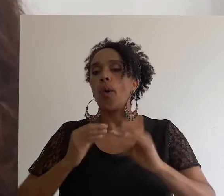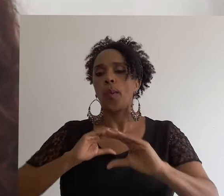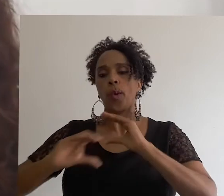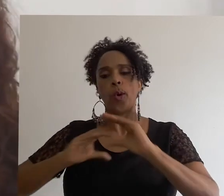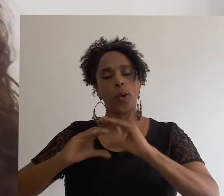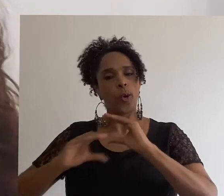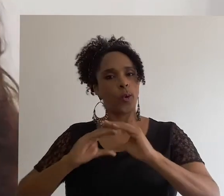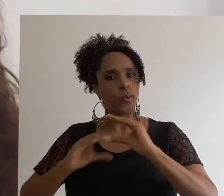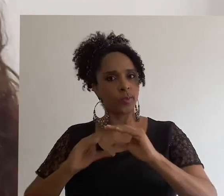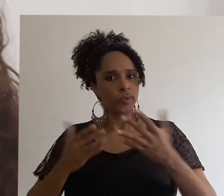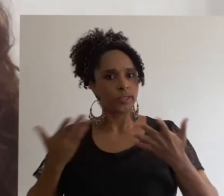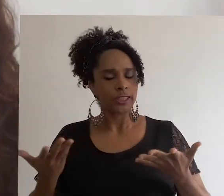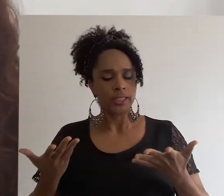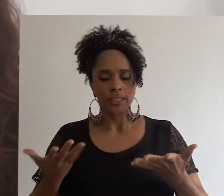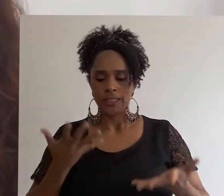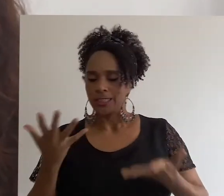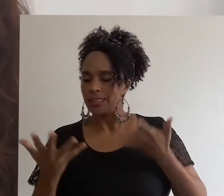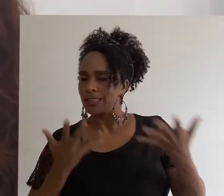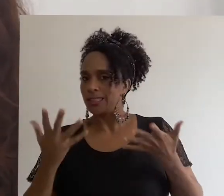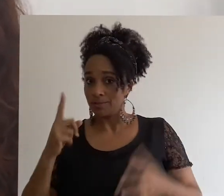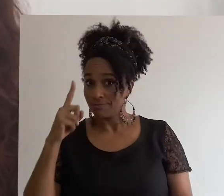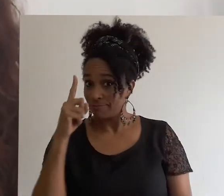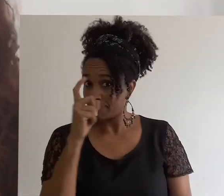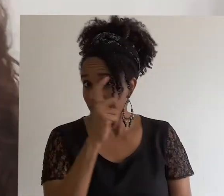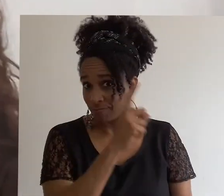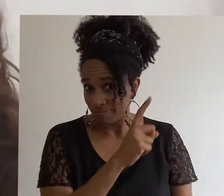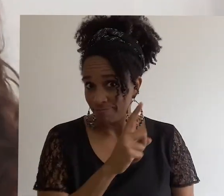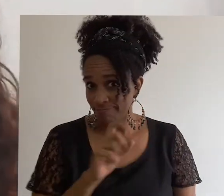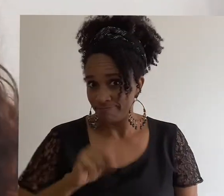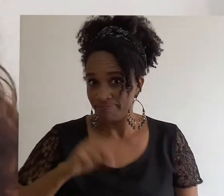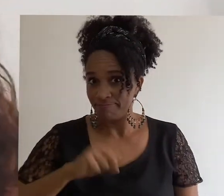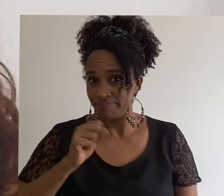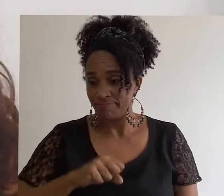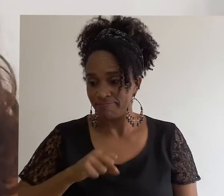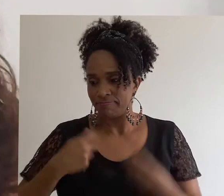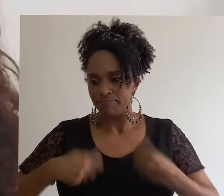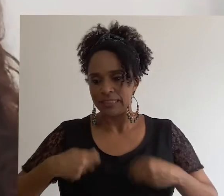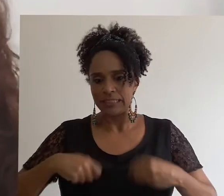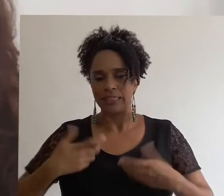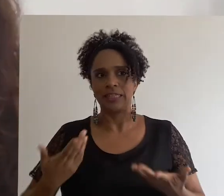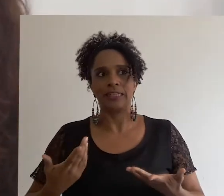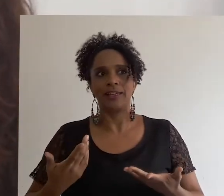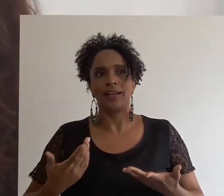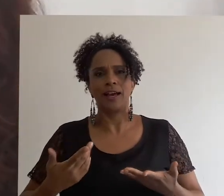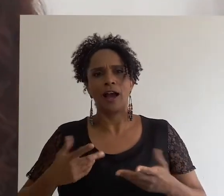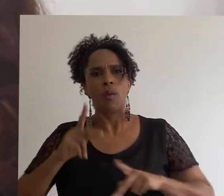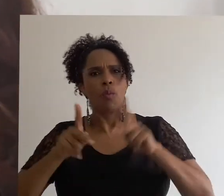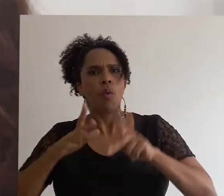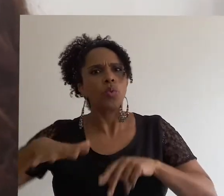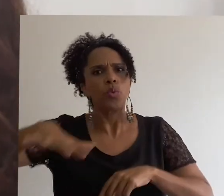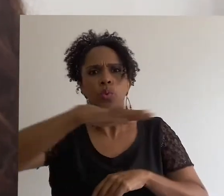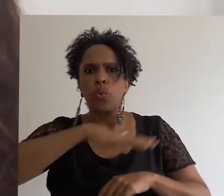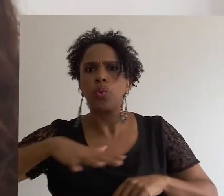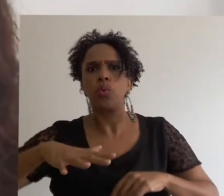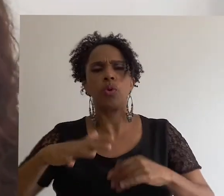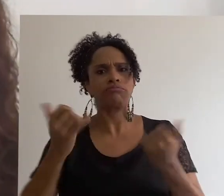ano. E foi um fato que trouxe um desafio muito grande, porque a gente teve que garantir que todos os públicos de